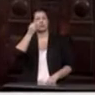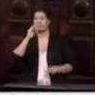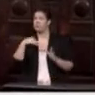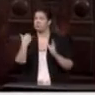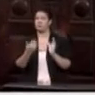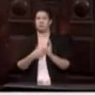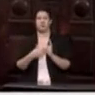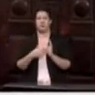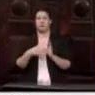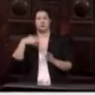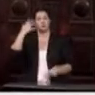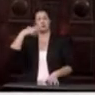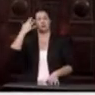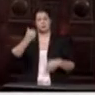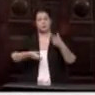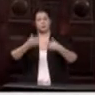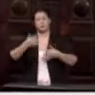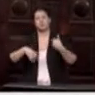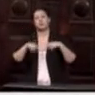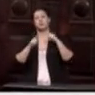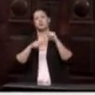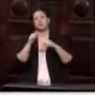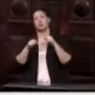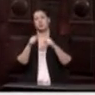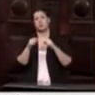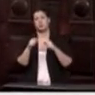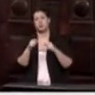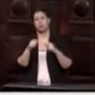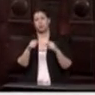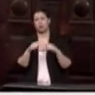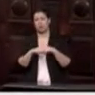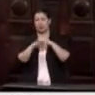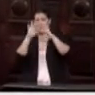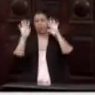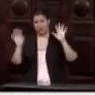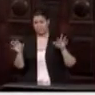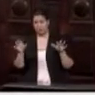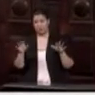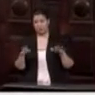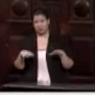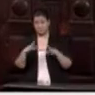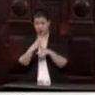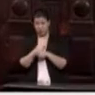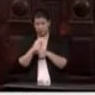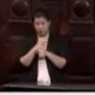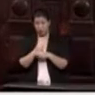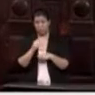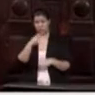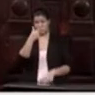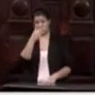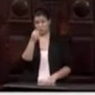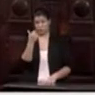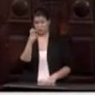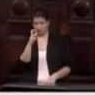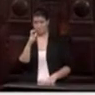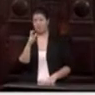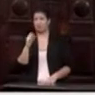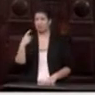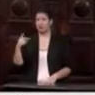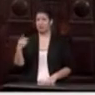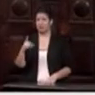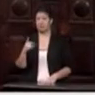todos os oradores que aqui se apresentaram, com absoluta clareza, que as contas de 2015